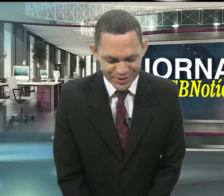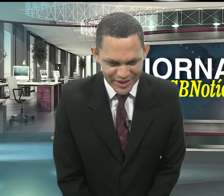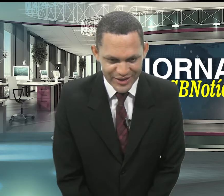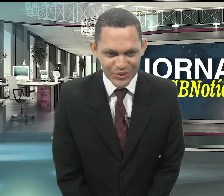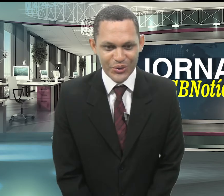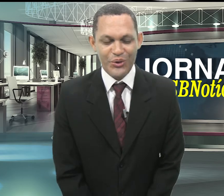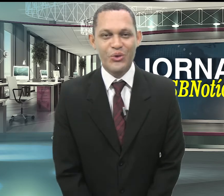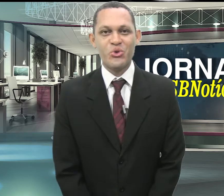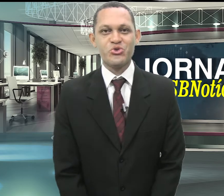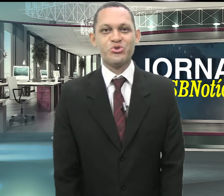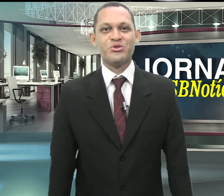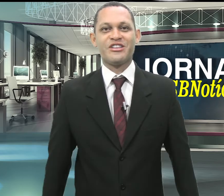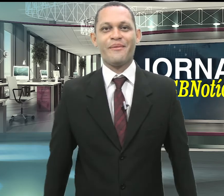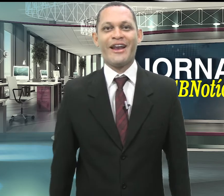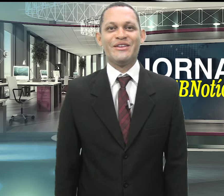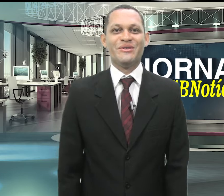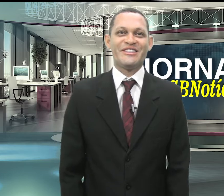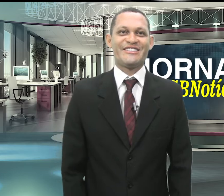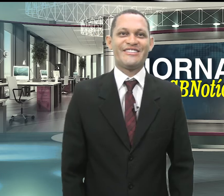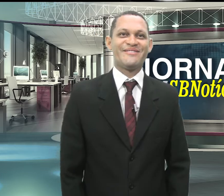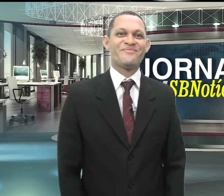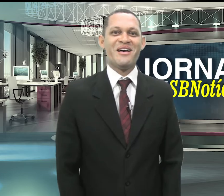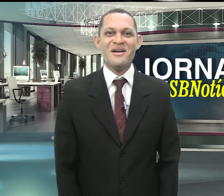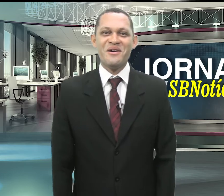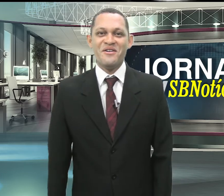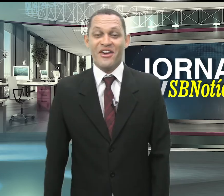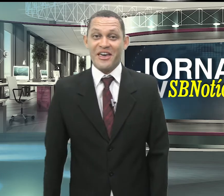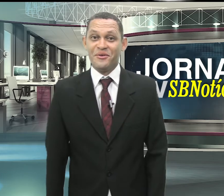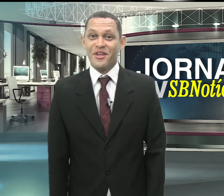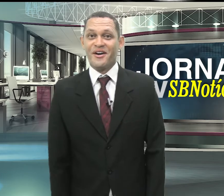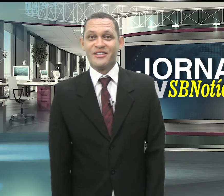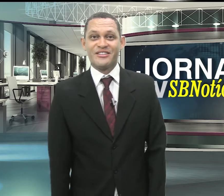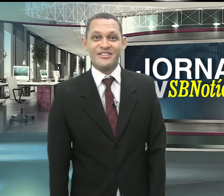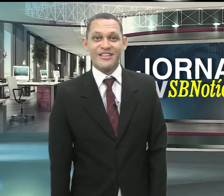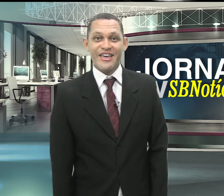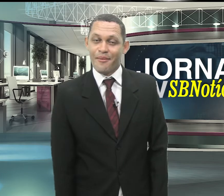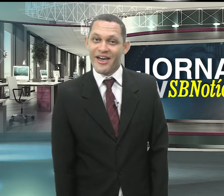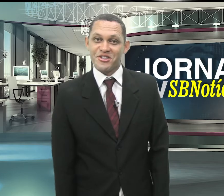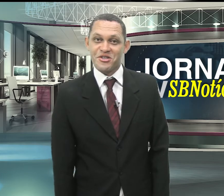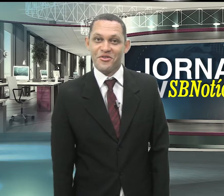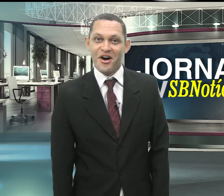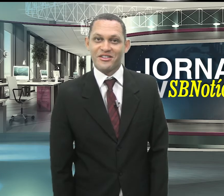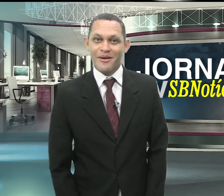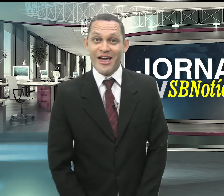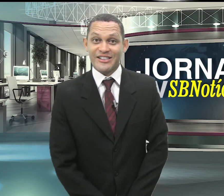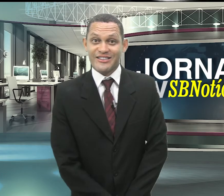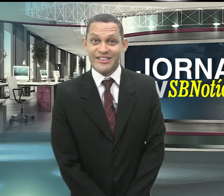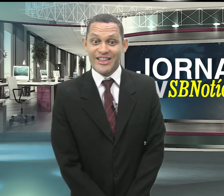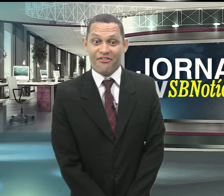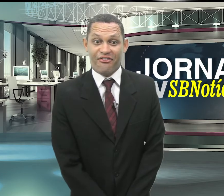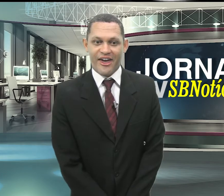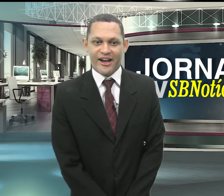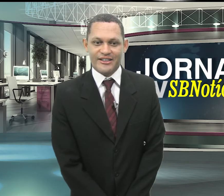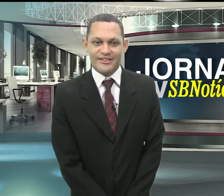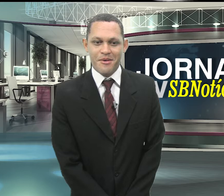todos do Conjunto dos Trabalhadores. Fiquem com Deus e amanhã a gente volta. Amanhã é